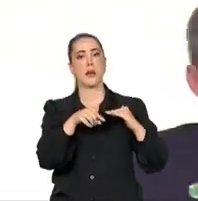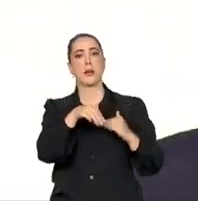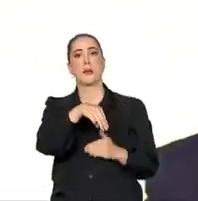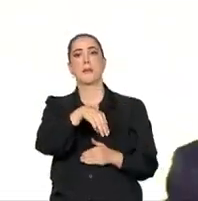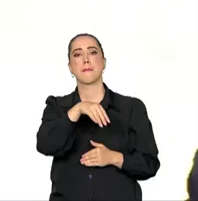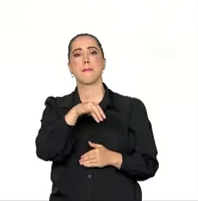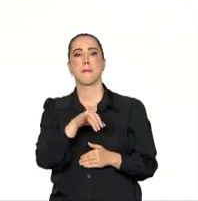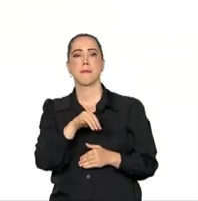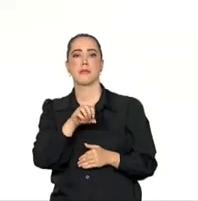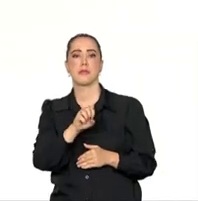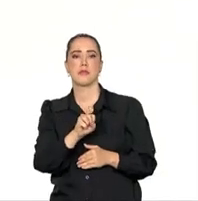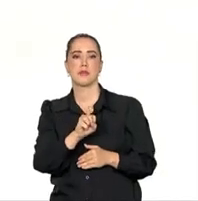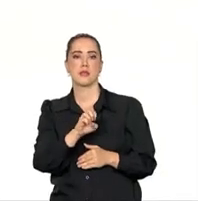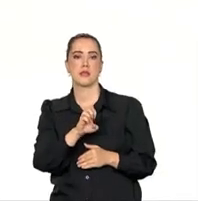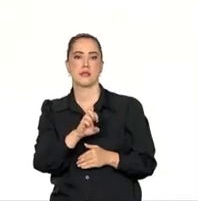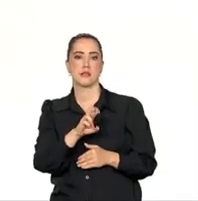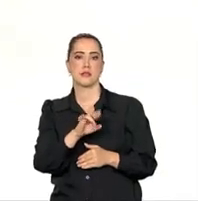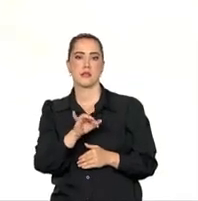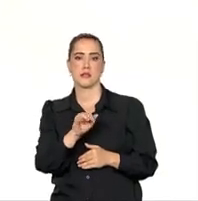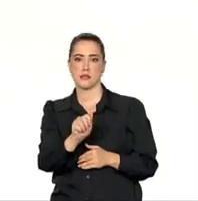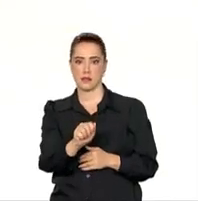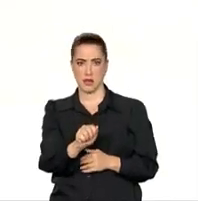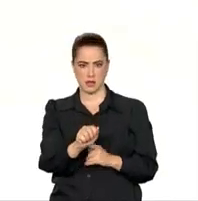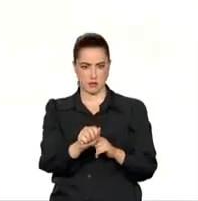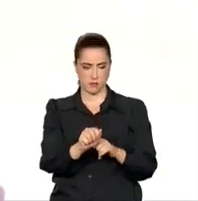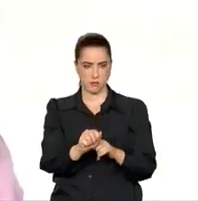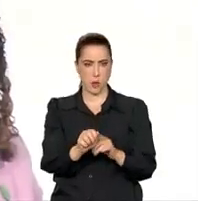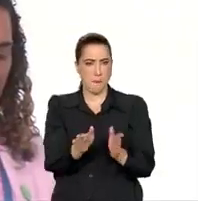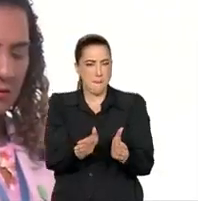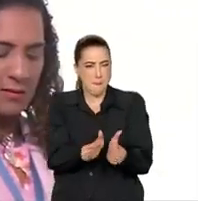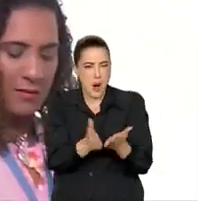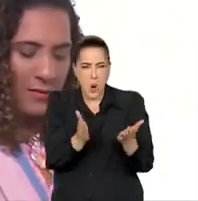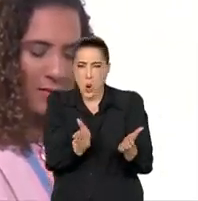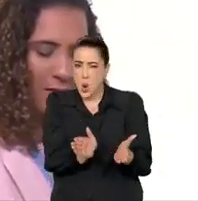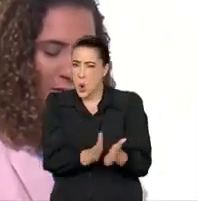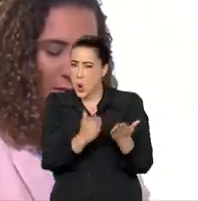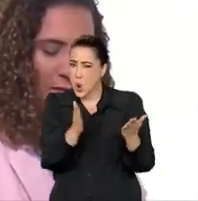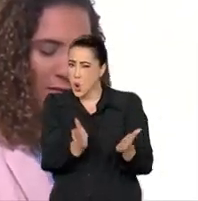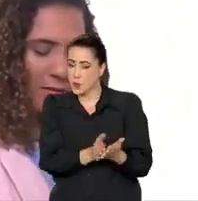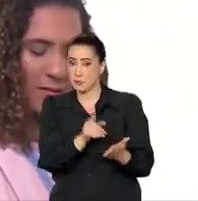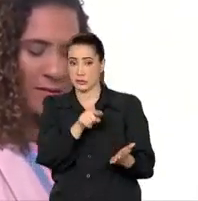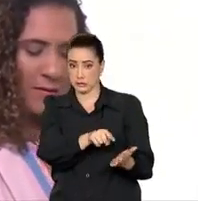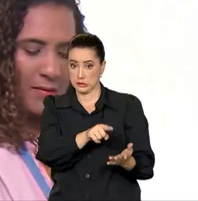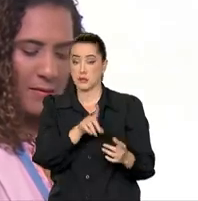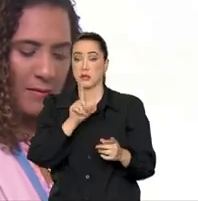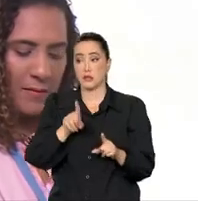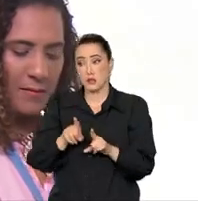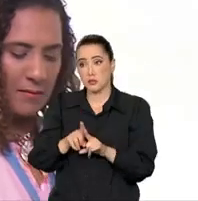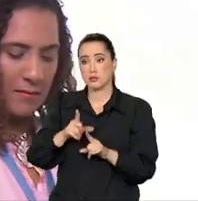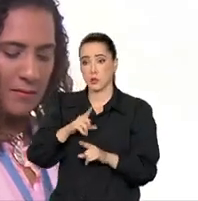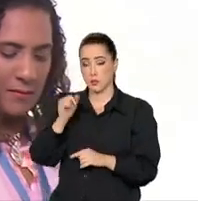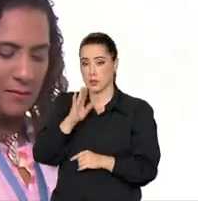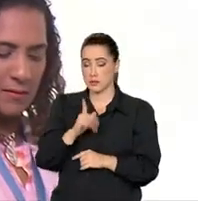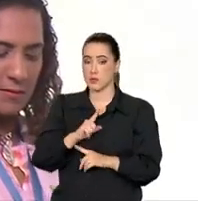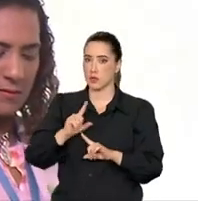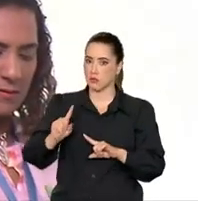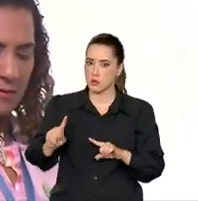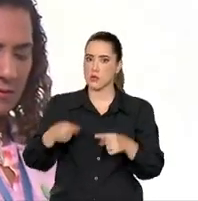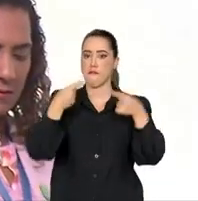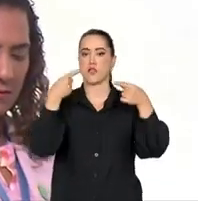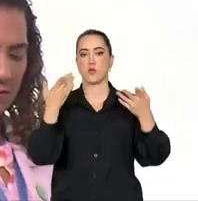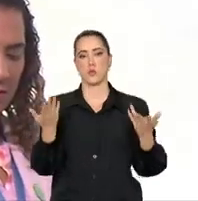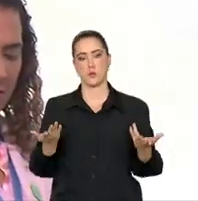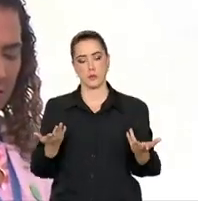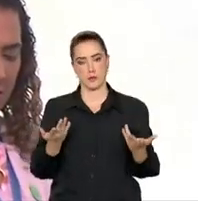a extrema pobreza. Então, é um grande desafio, é um grande desafio. E eu vim hoje aqui,